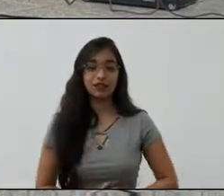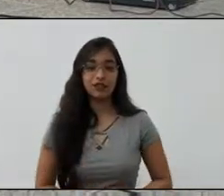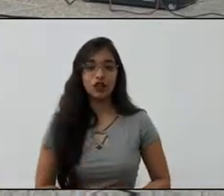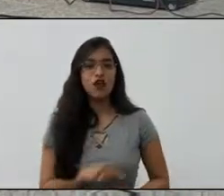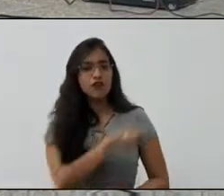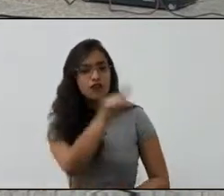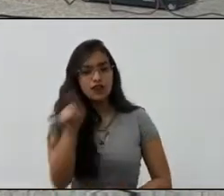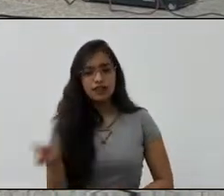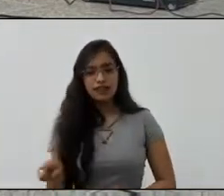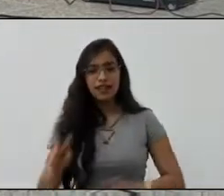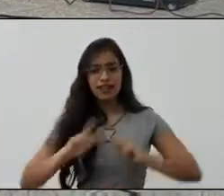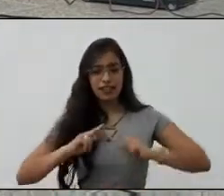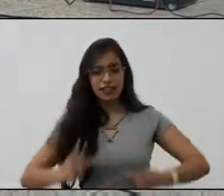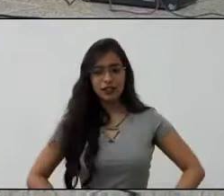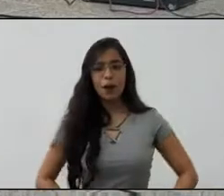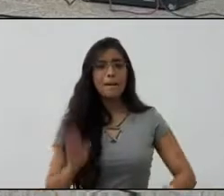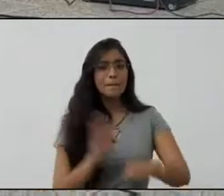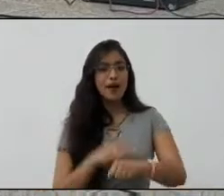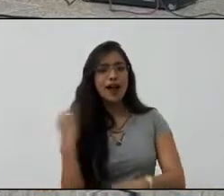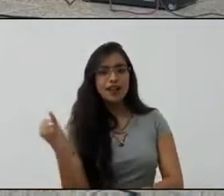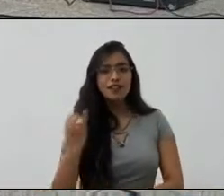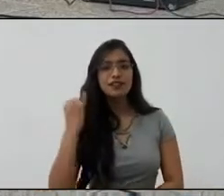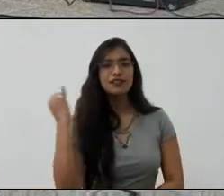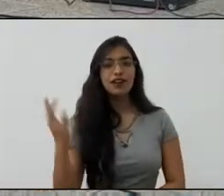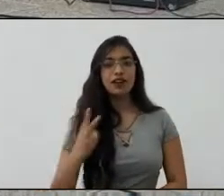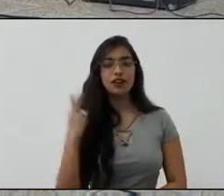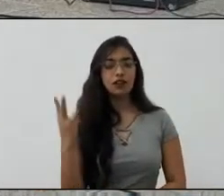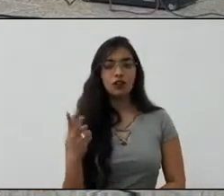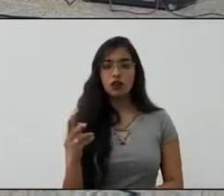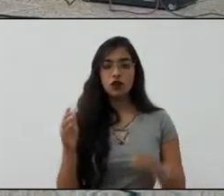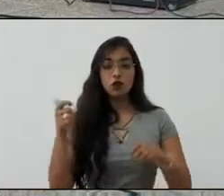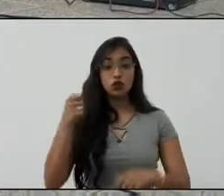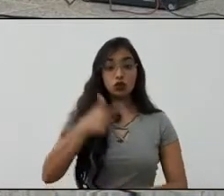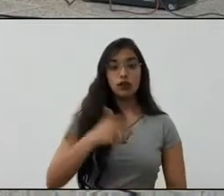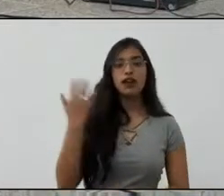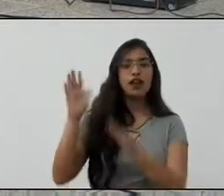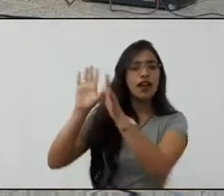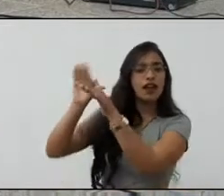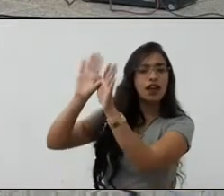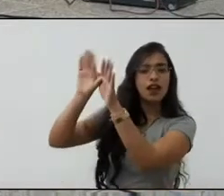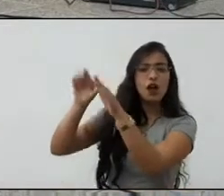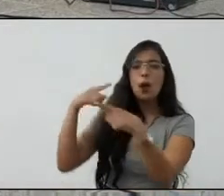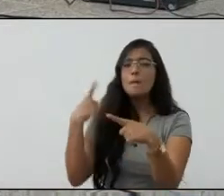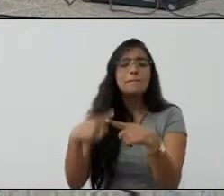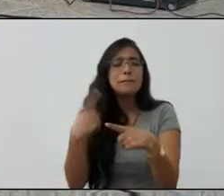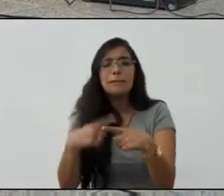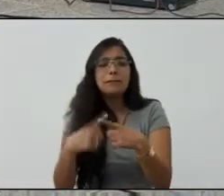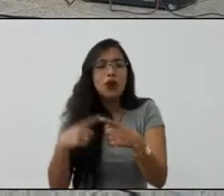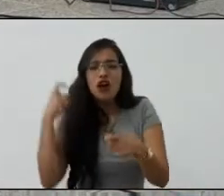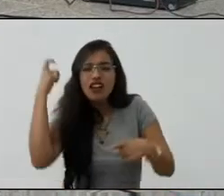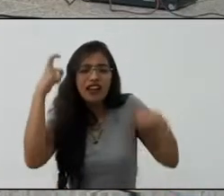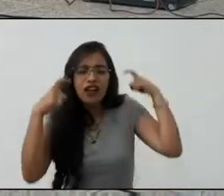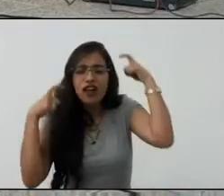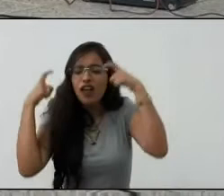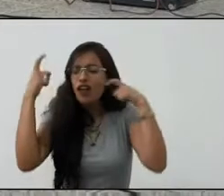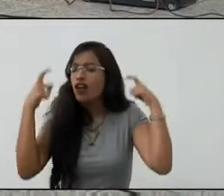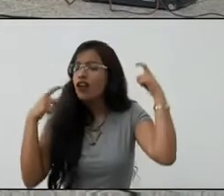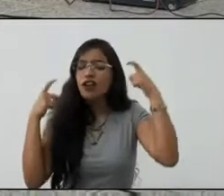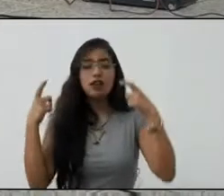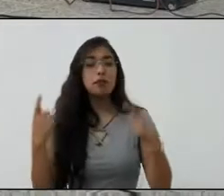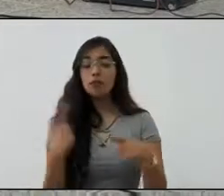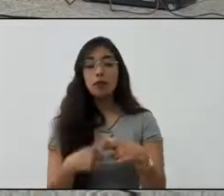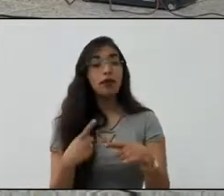do que elas? Por que temer e preocupar com as coisas que estão aí